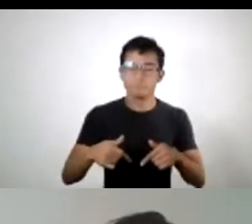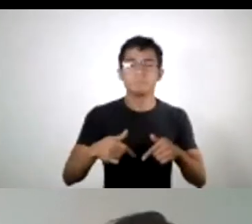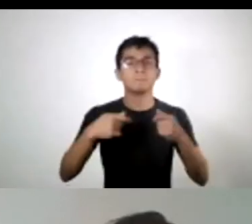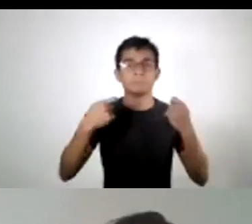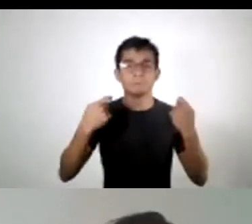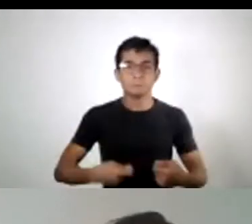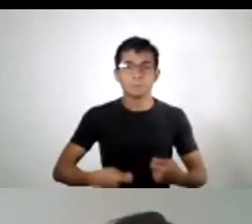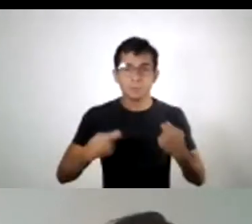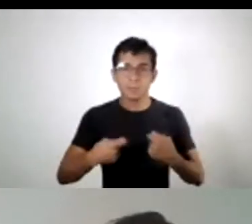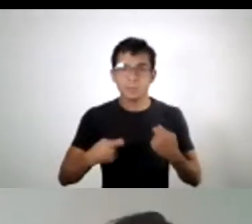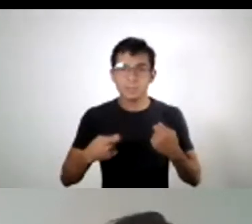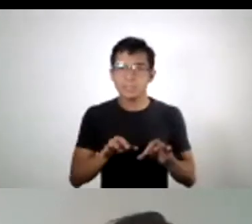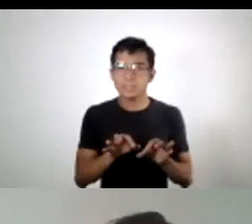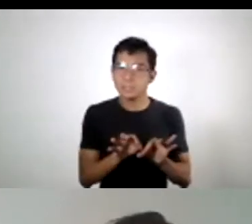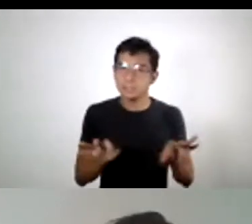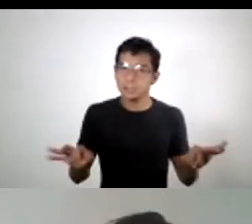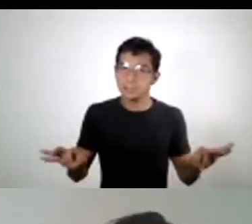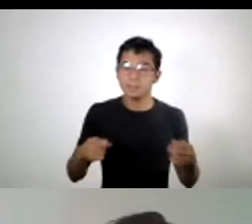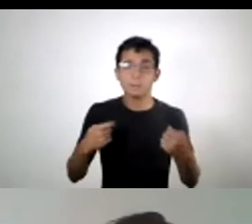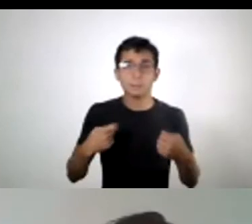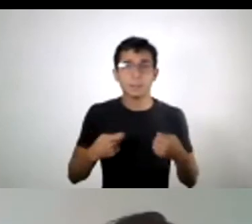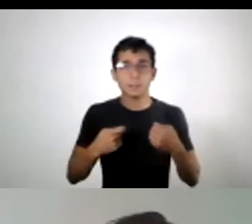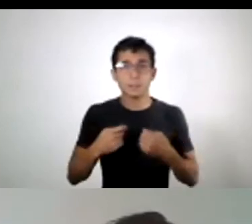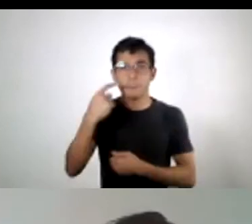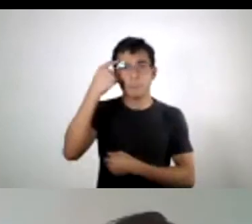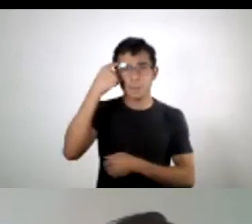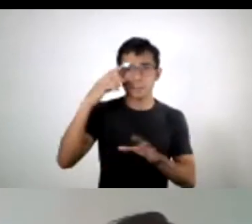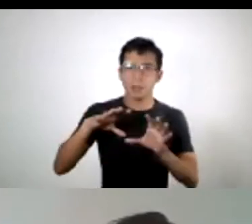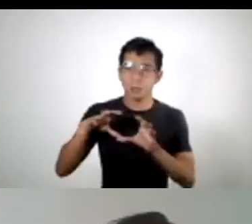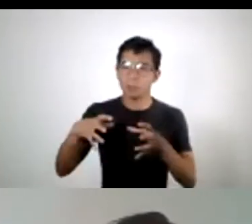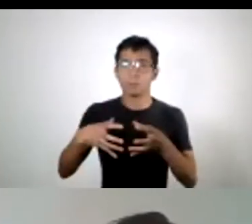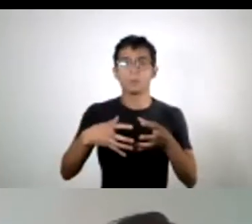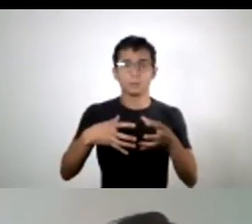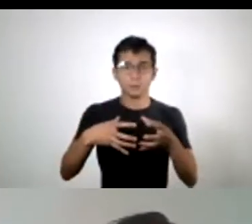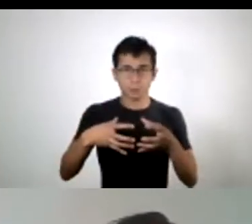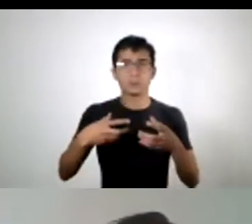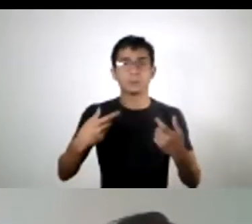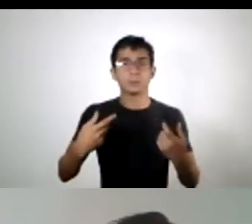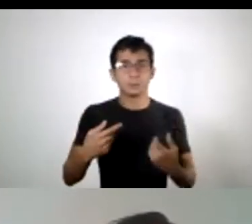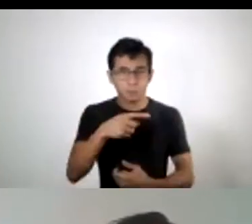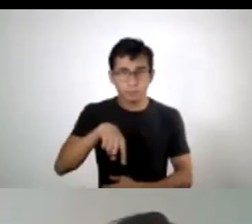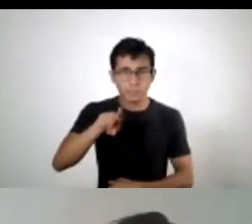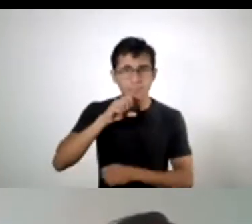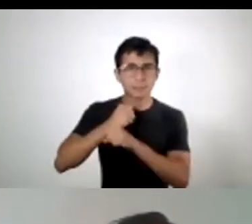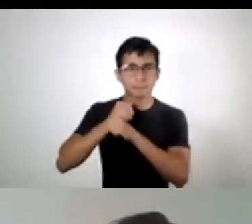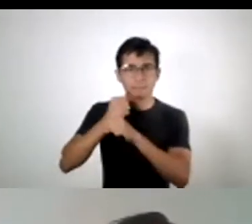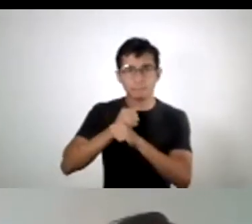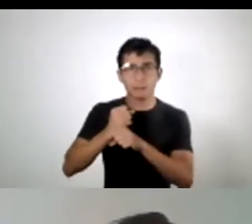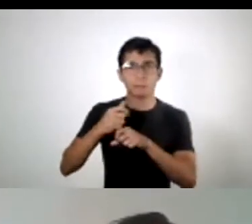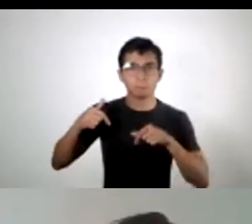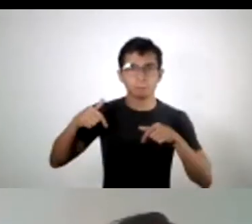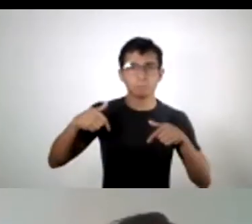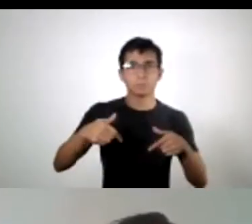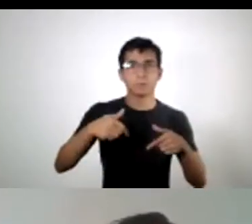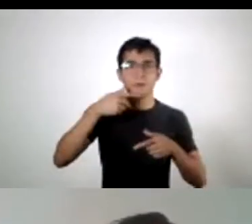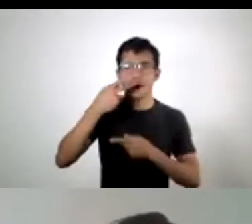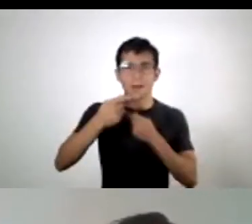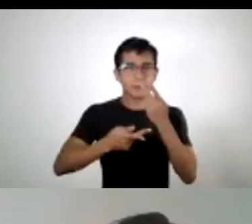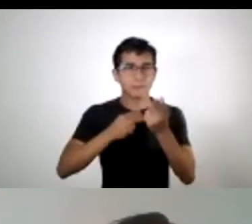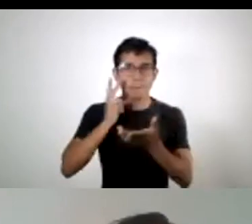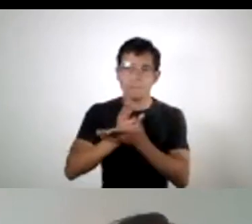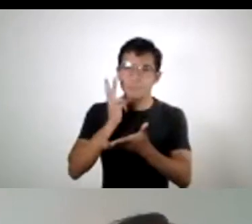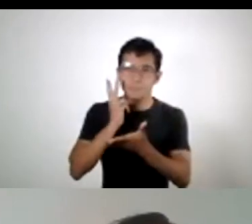ir no simples, é preciso pensar na comunidade, e vocês já estão há tanto tempo falando sobre isso e continua sendo um tema muito